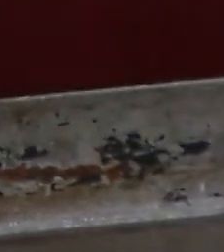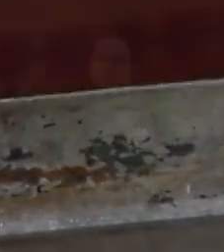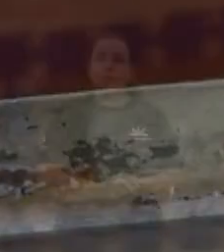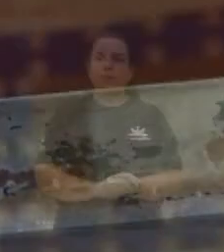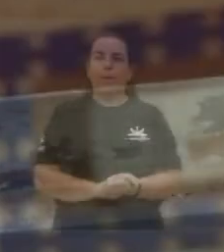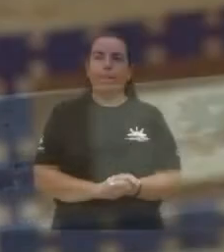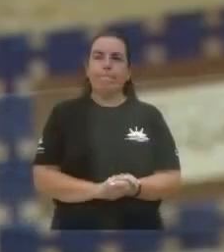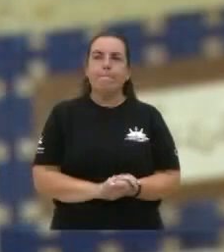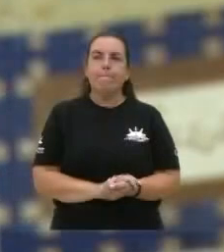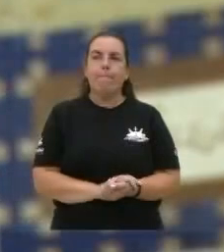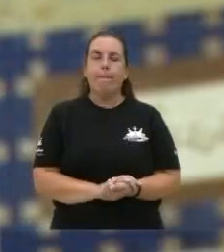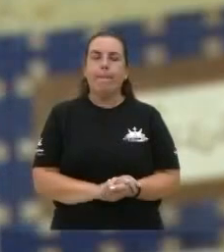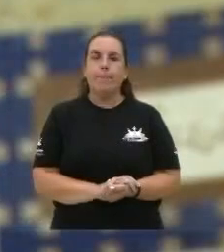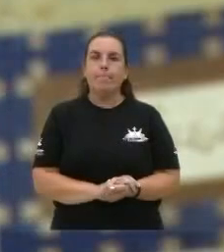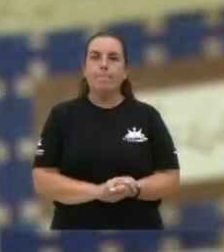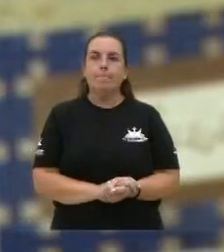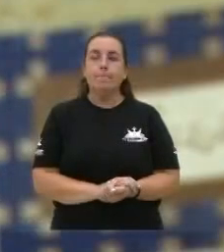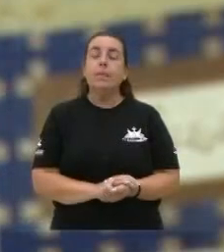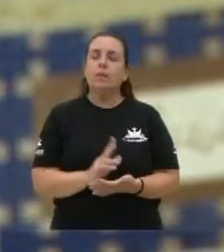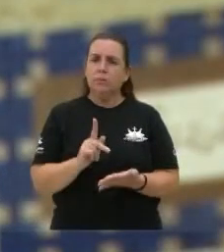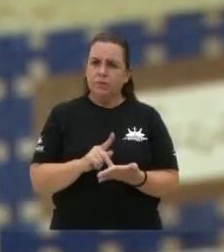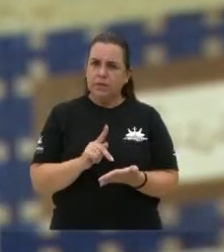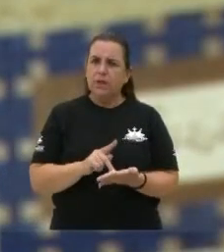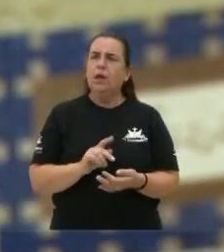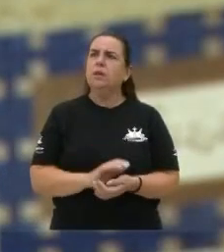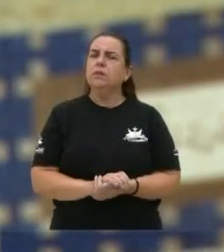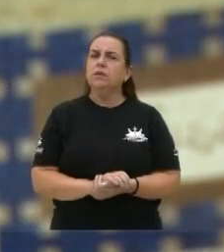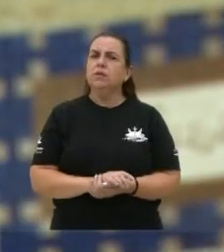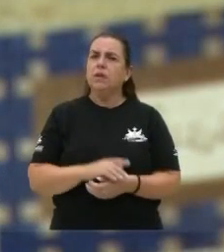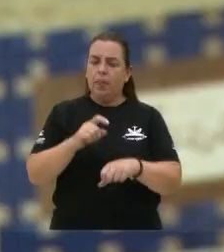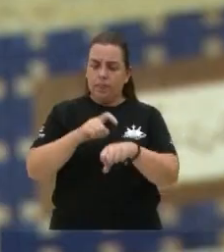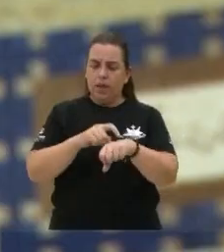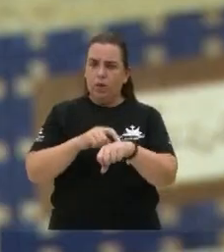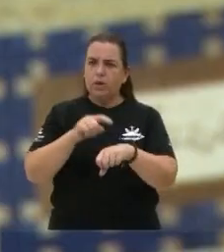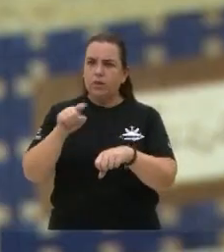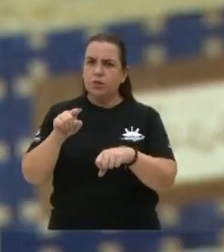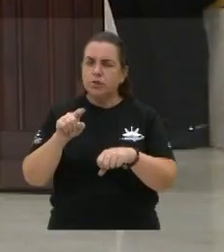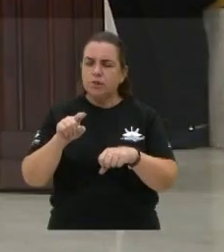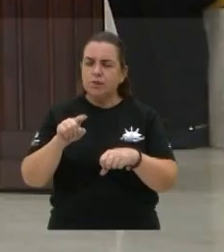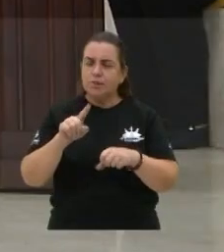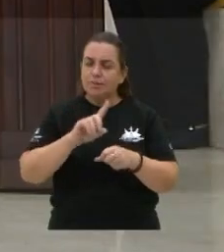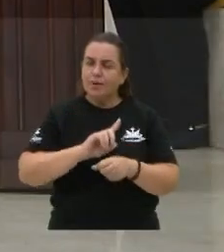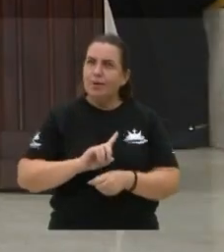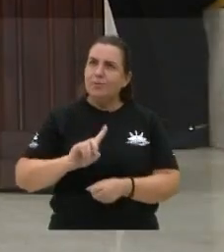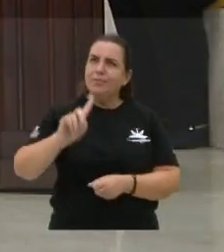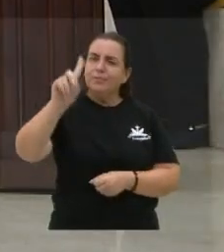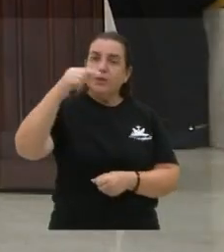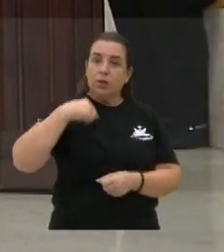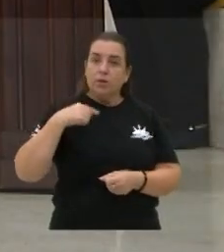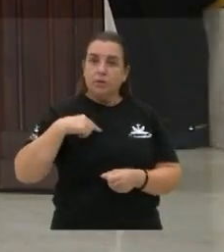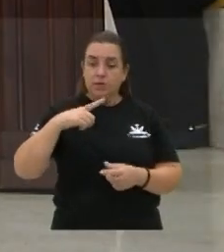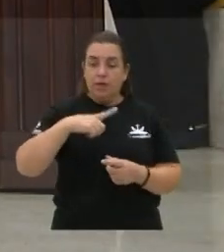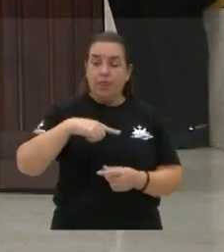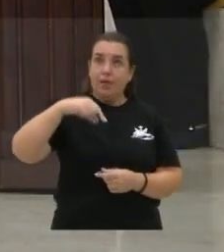Mãe, certamente na hora dessa passagem ela nos auxiliará.